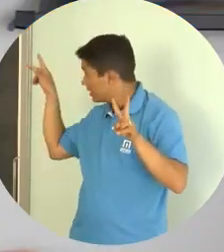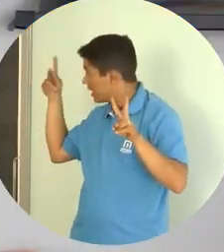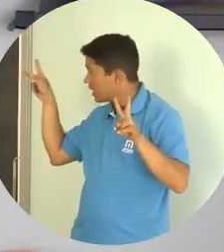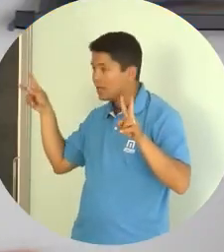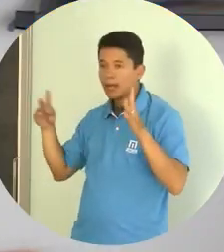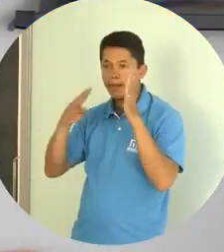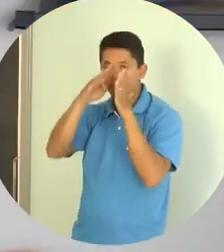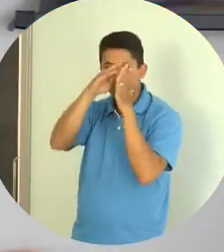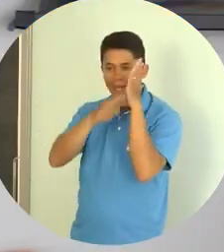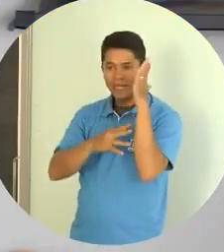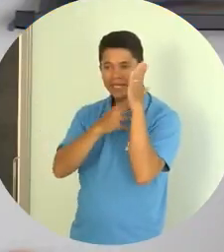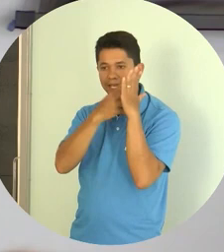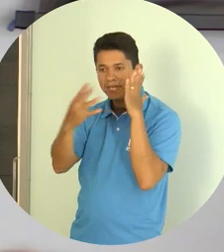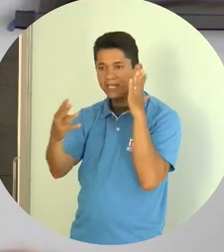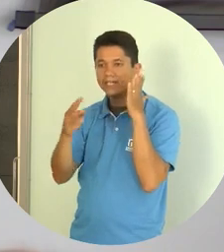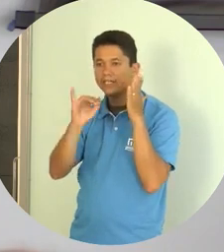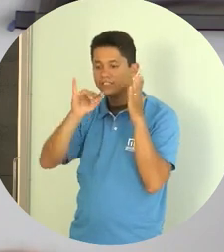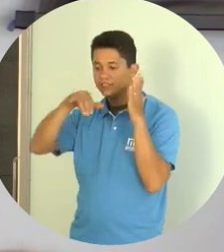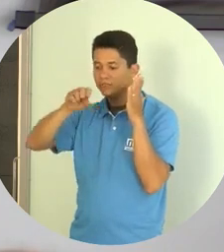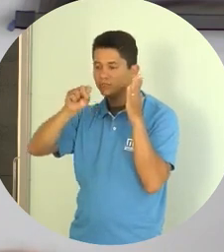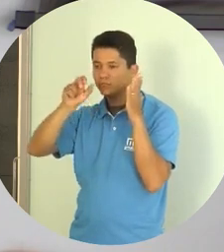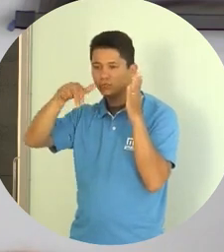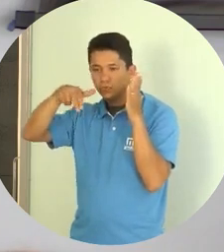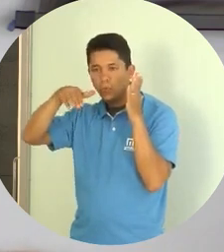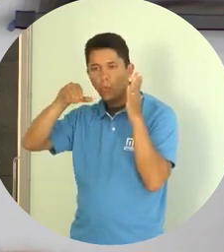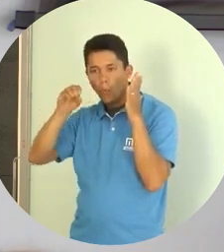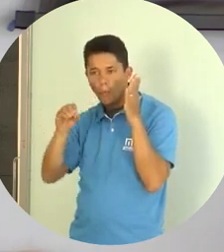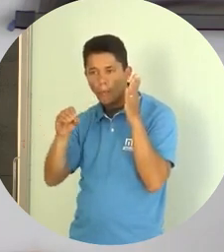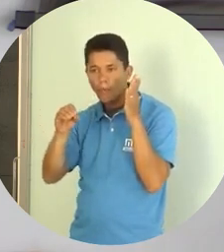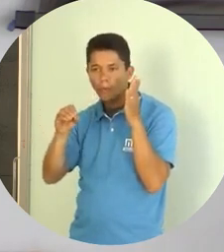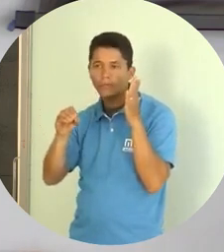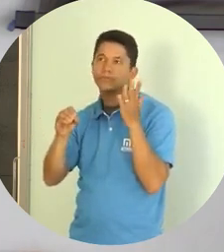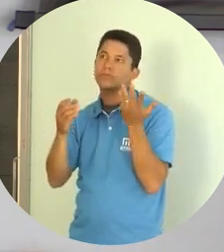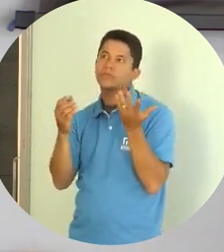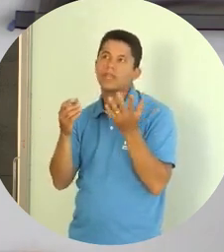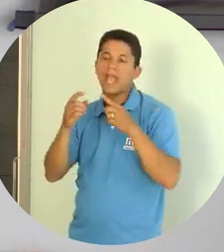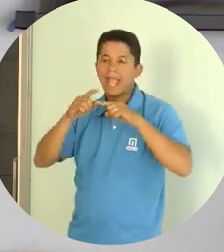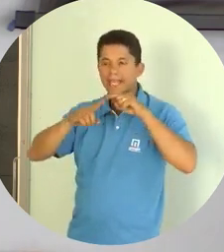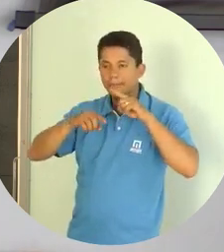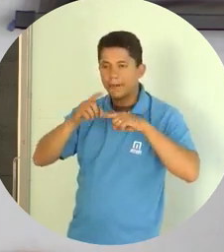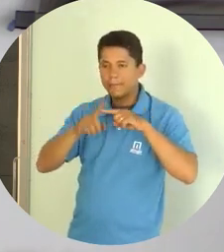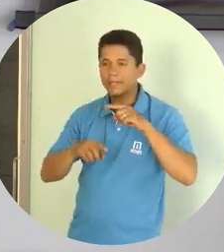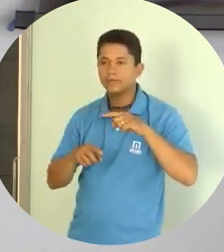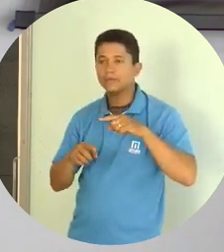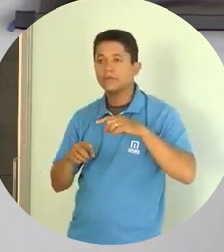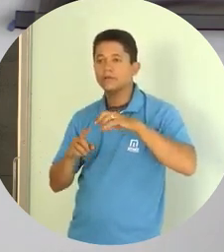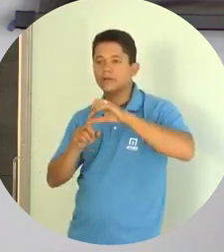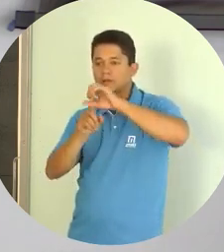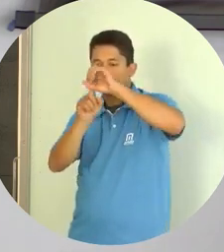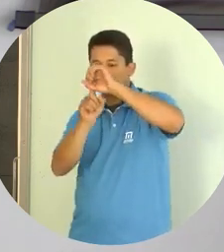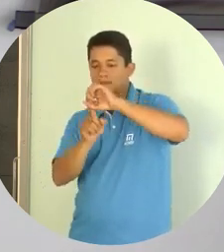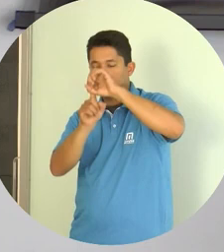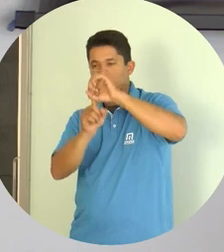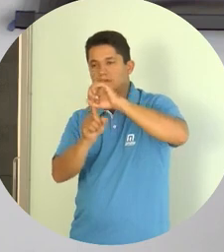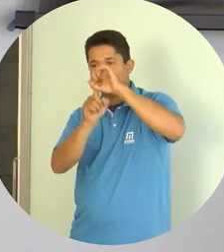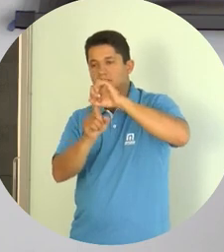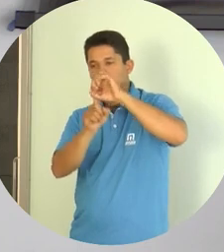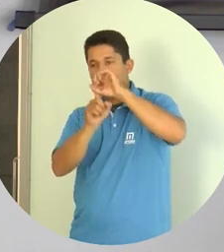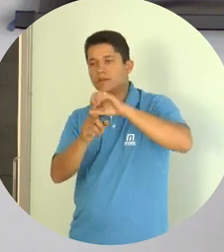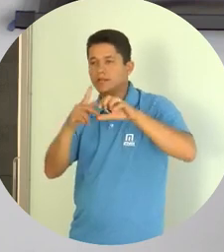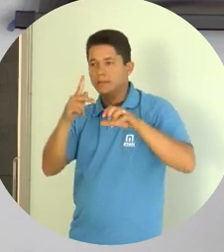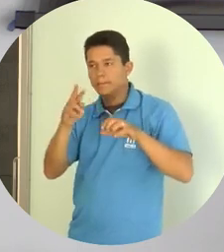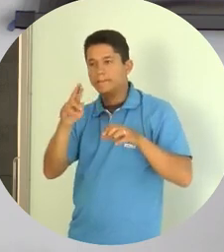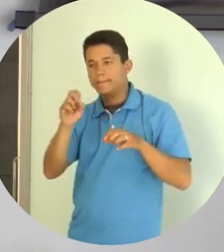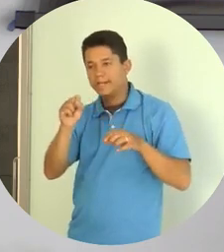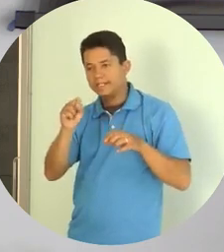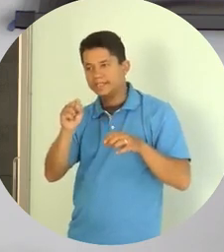planilha de insumos e equipamentos, a pressão-coragem é um item de utilização, assim como em